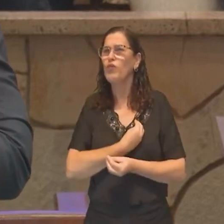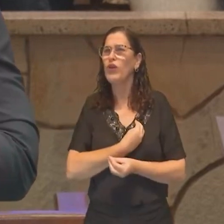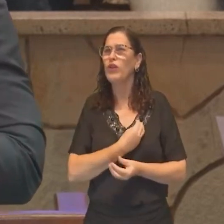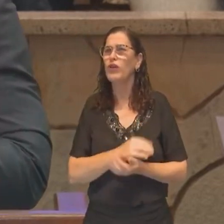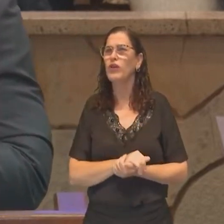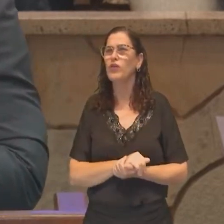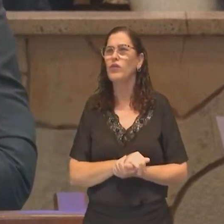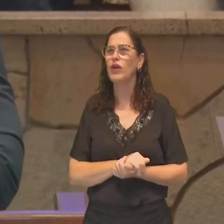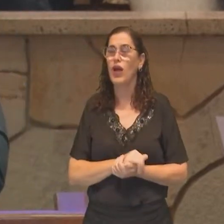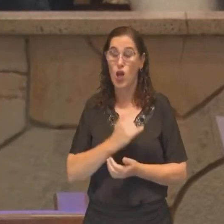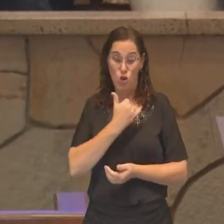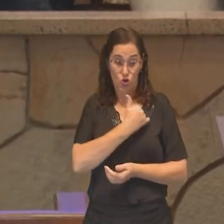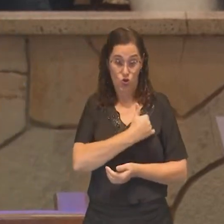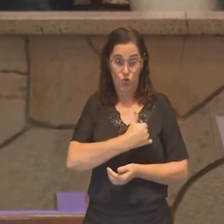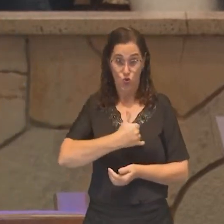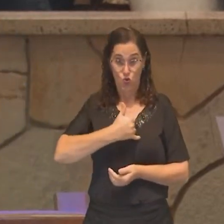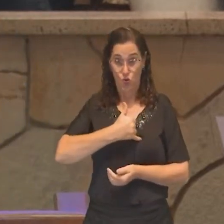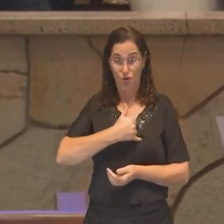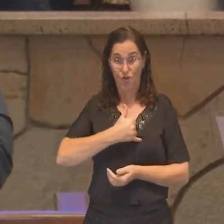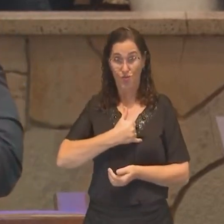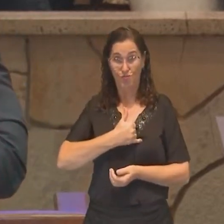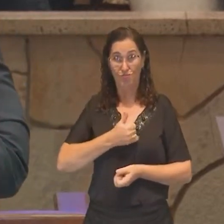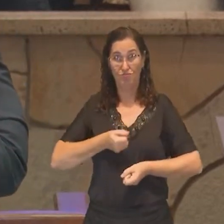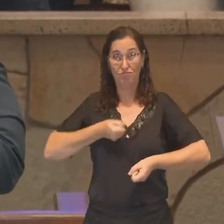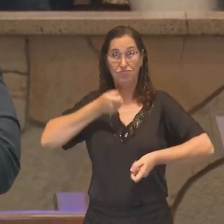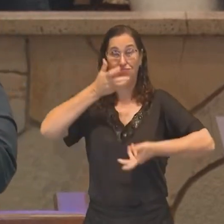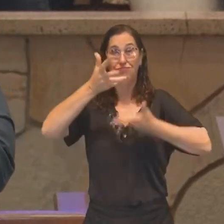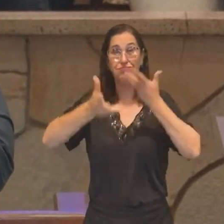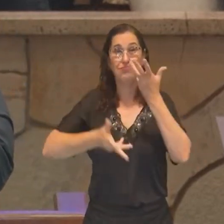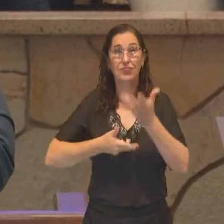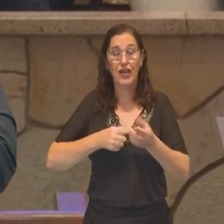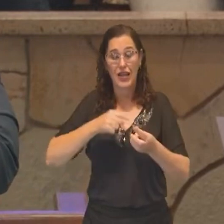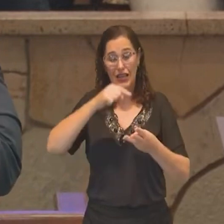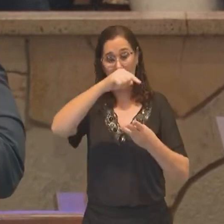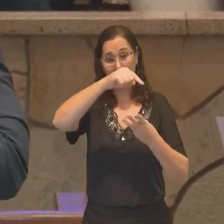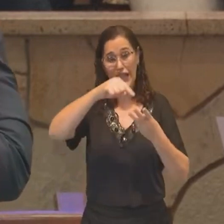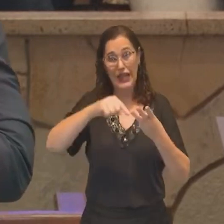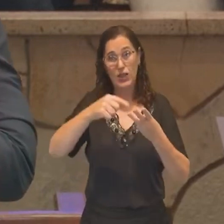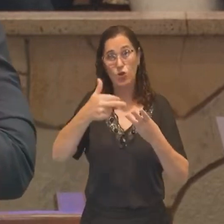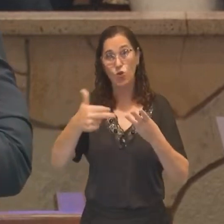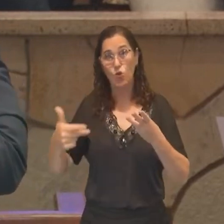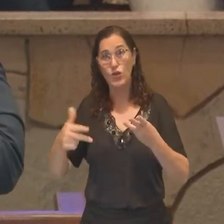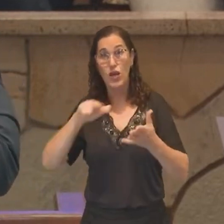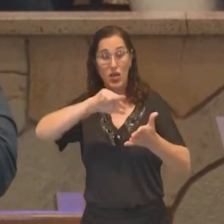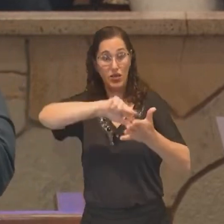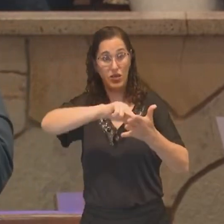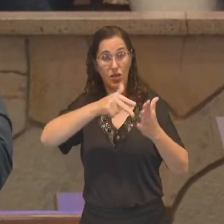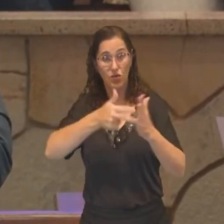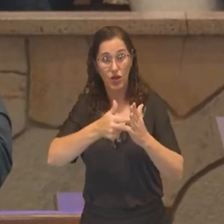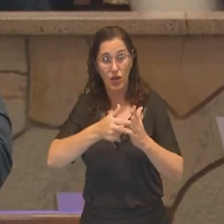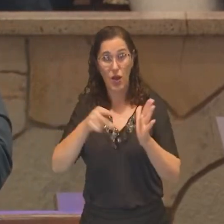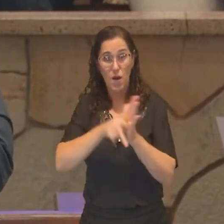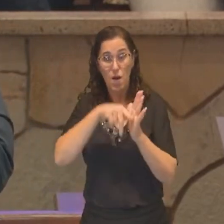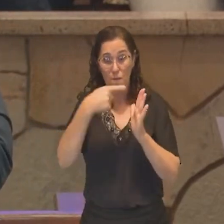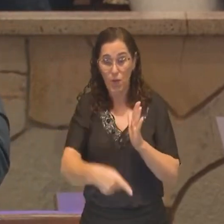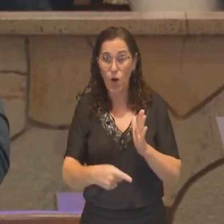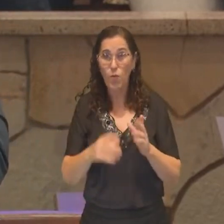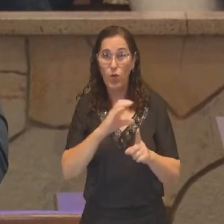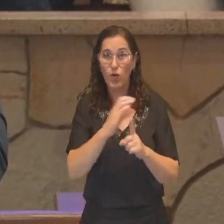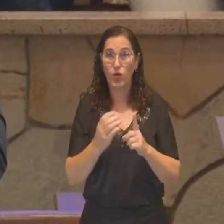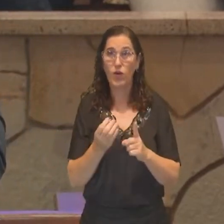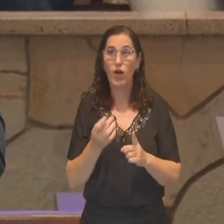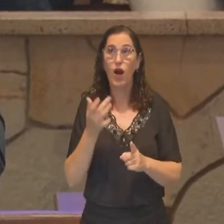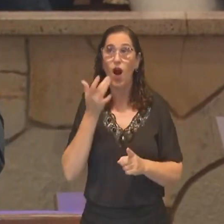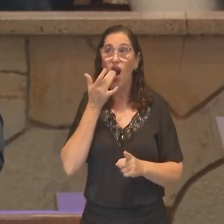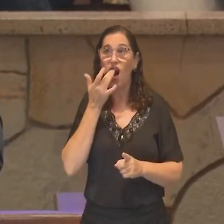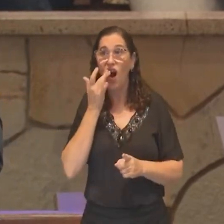E aqui João, ele fala que sobre 3 coisas que tinham um significado para aquele povo. Ele fala sobre o ouro